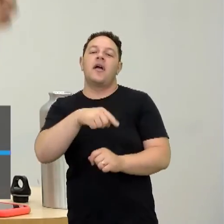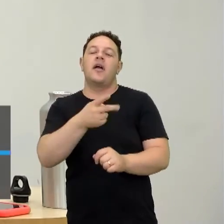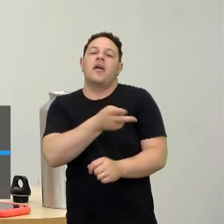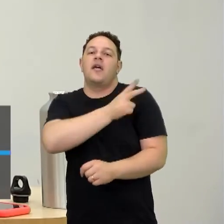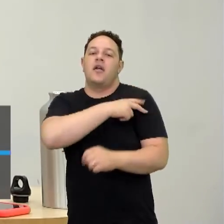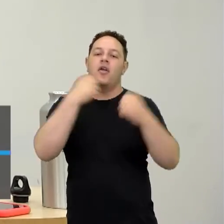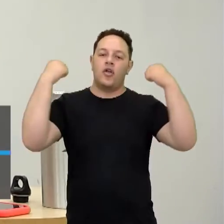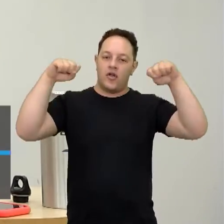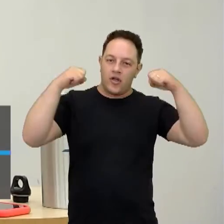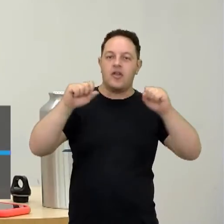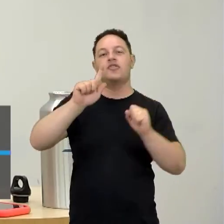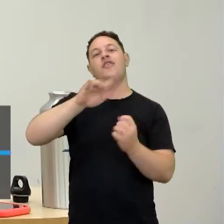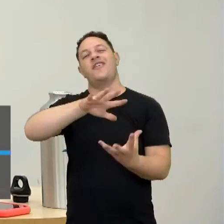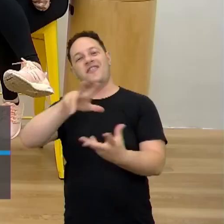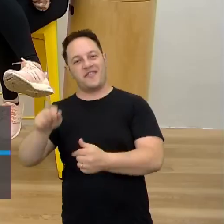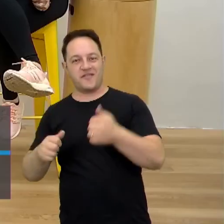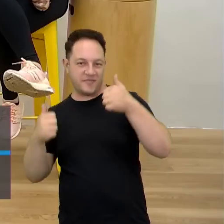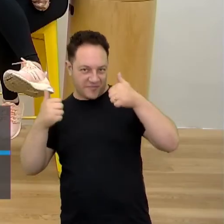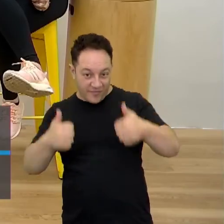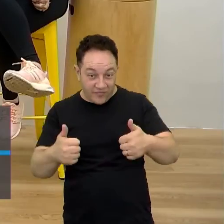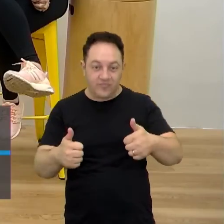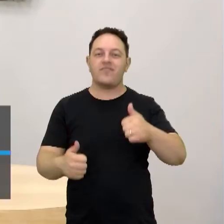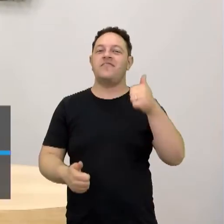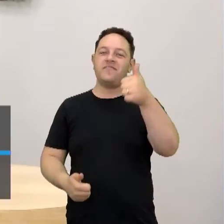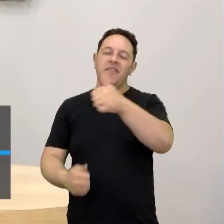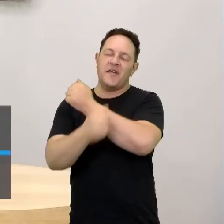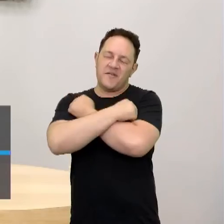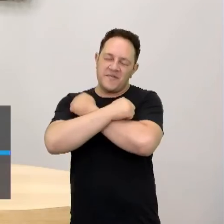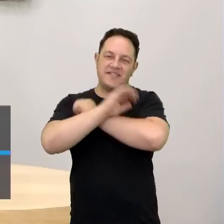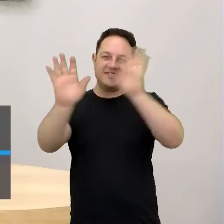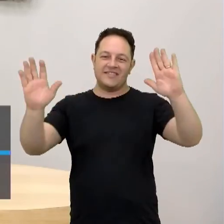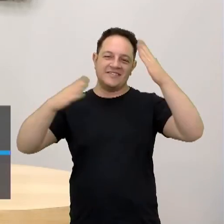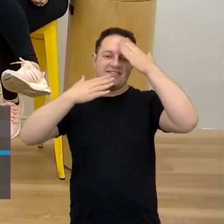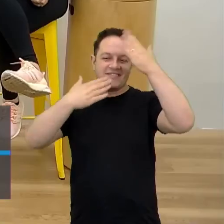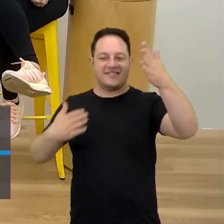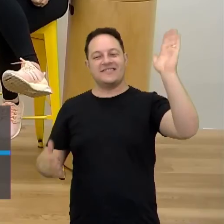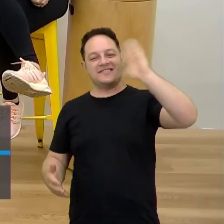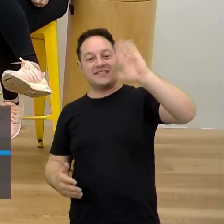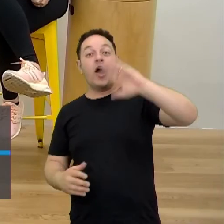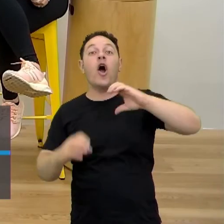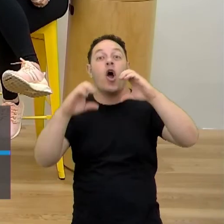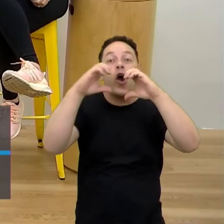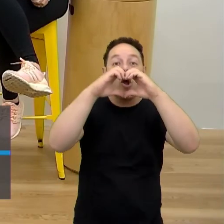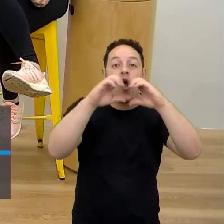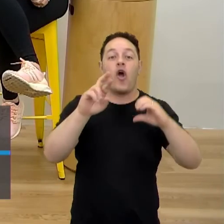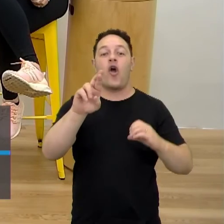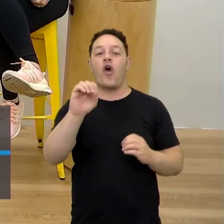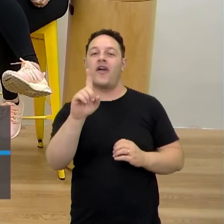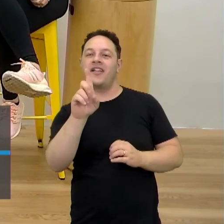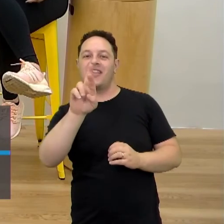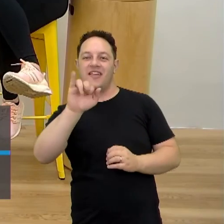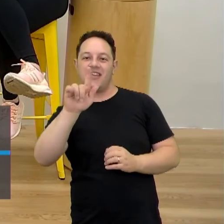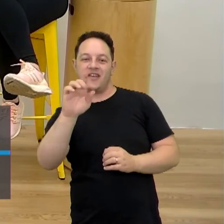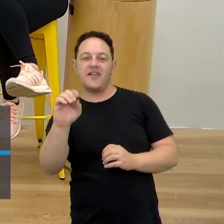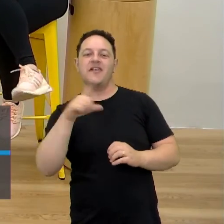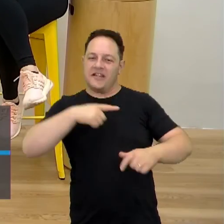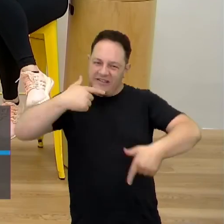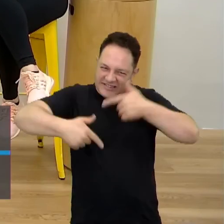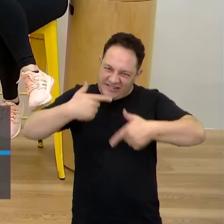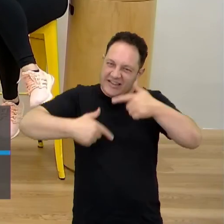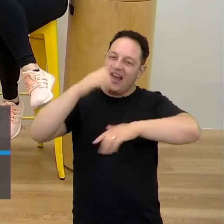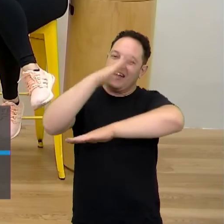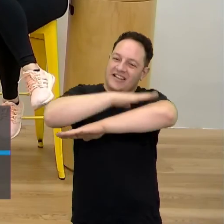educação física e geografia. Então, beleza. Forte abraço a todos, obrigados aí Coração pela participação. pra quem? Coração pro Rodrigo aí, que tá trabalhando